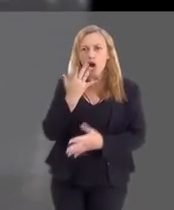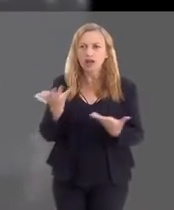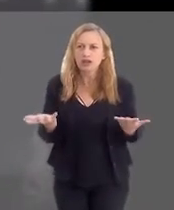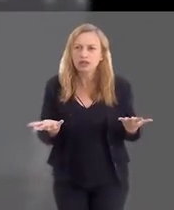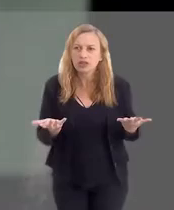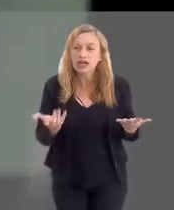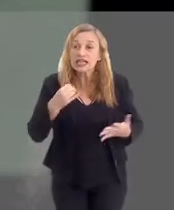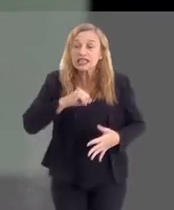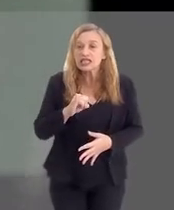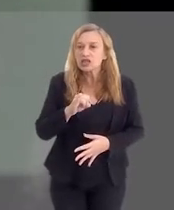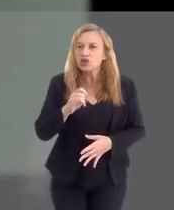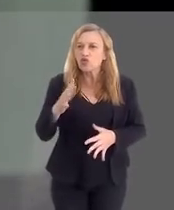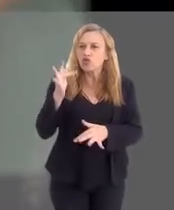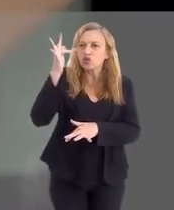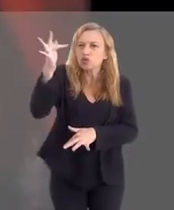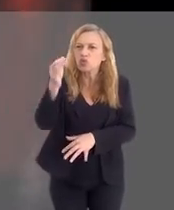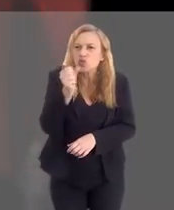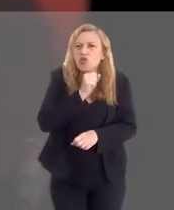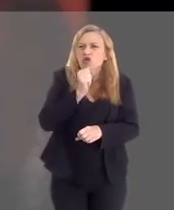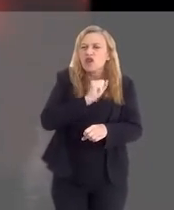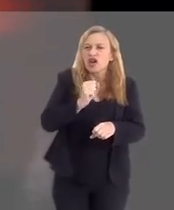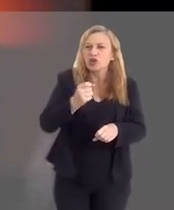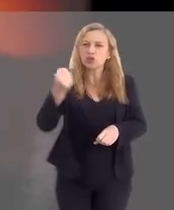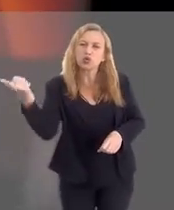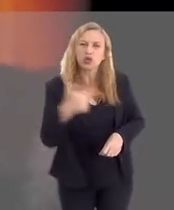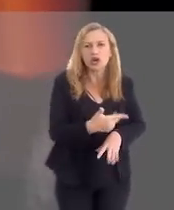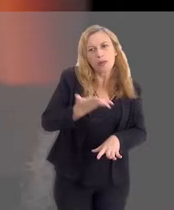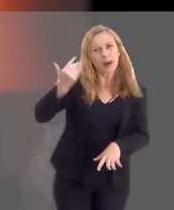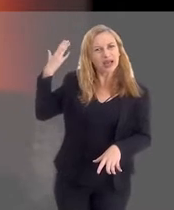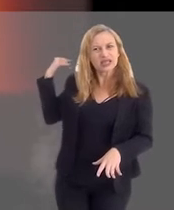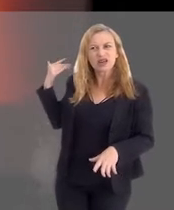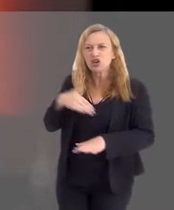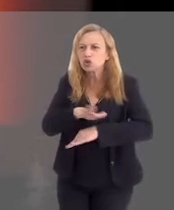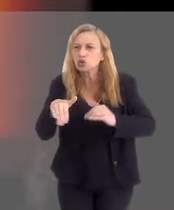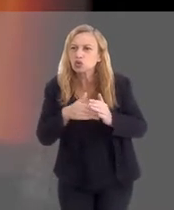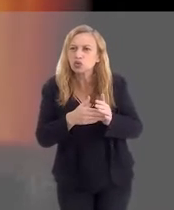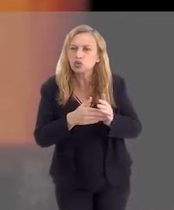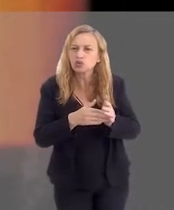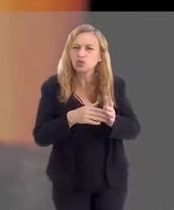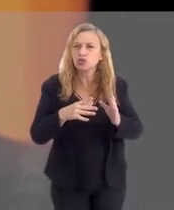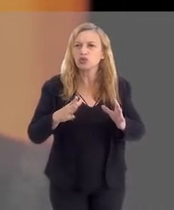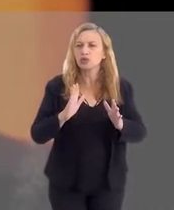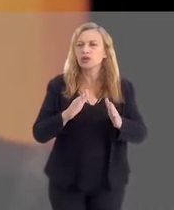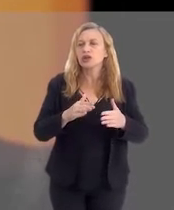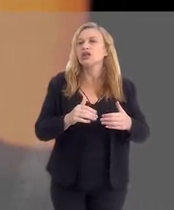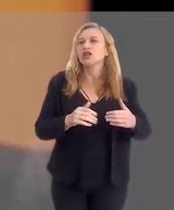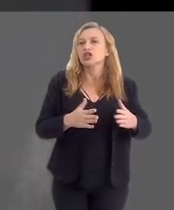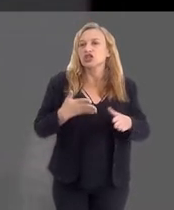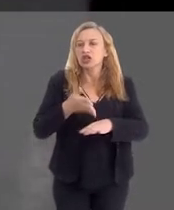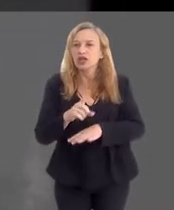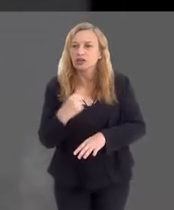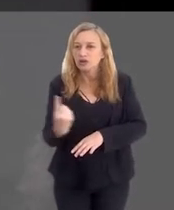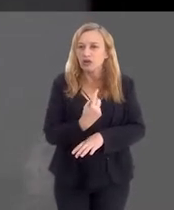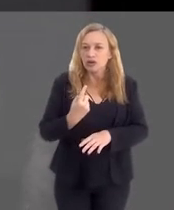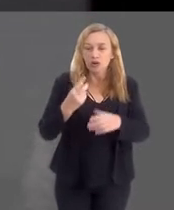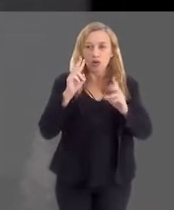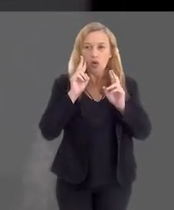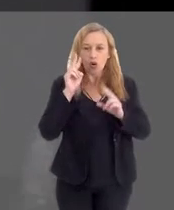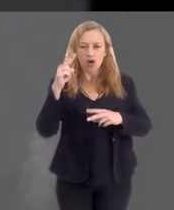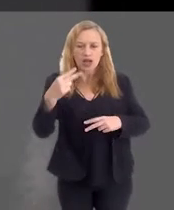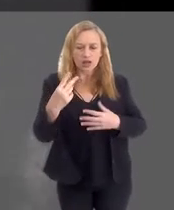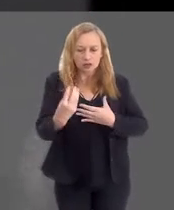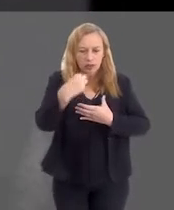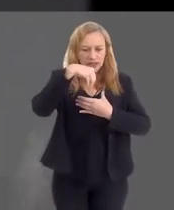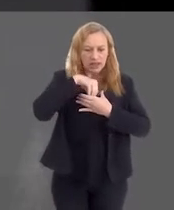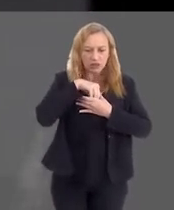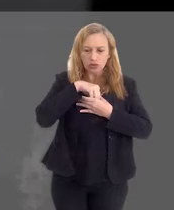cor? Se o futuro é tão antigo quanto o passado, todas as alternativas passam por nós. Ascendemos olhando para